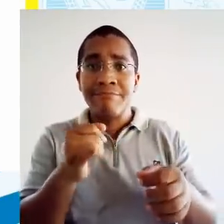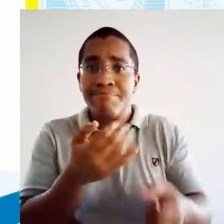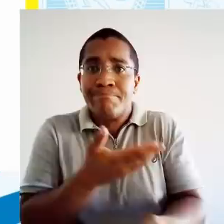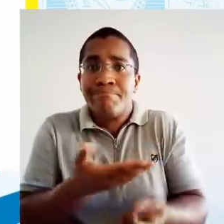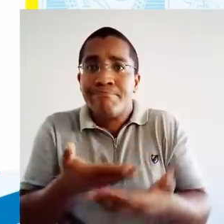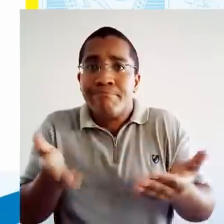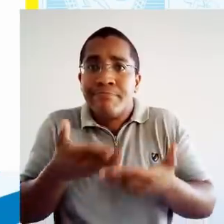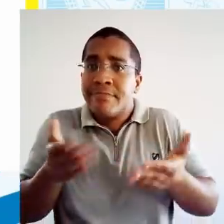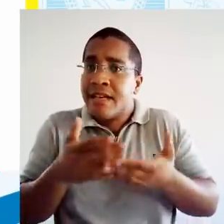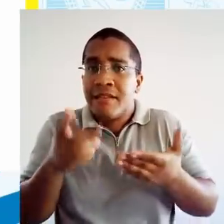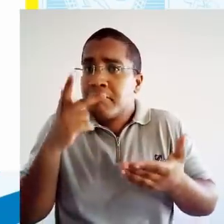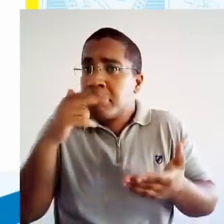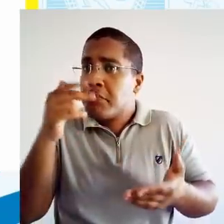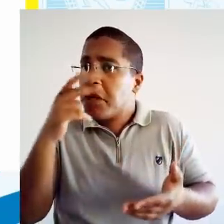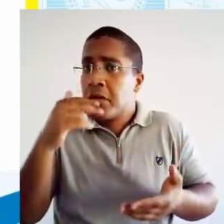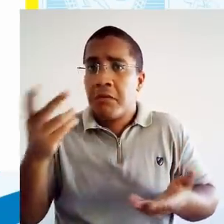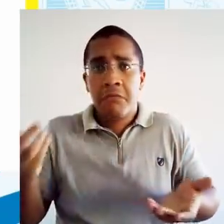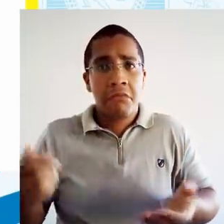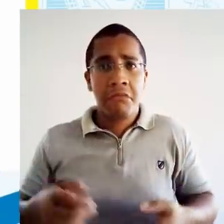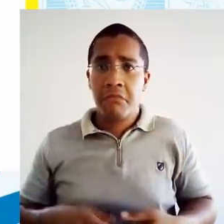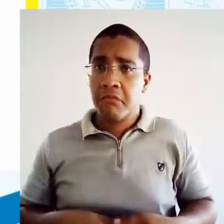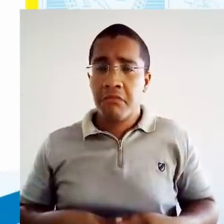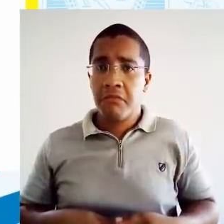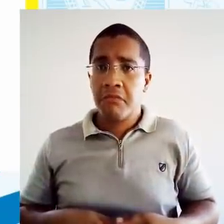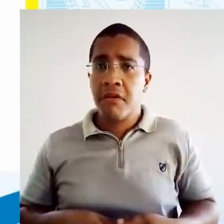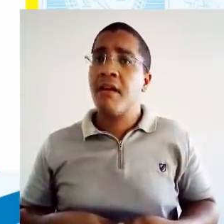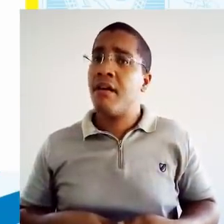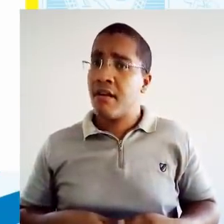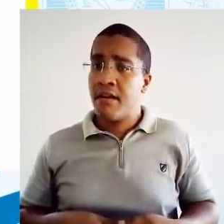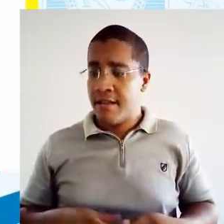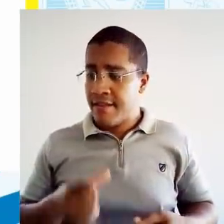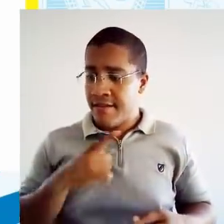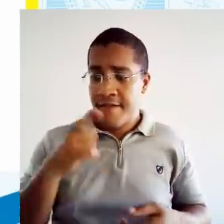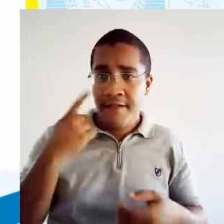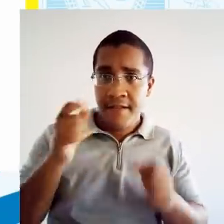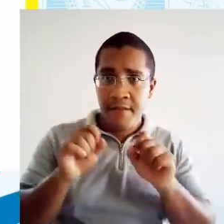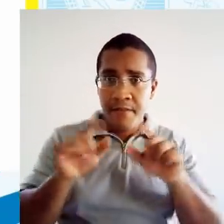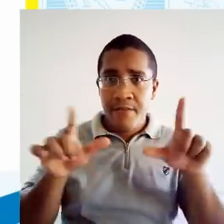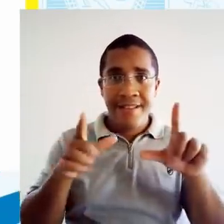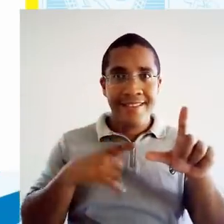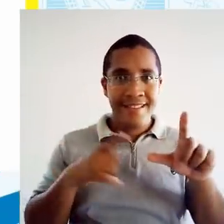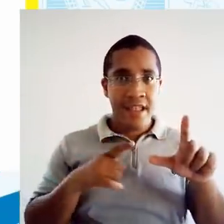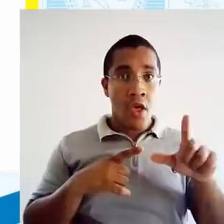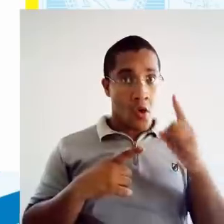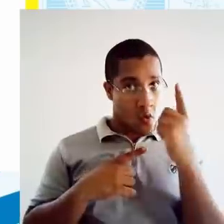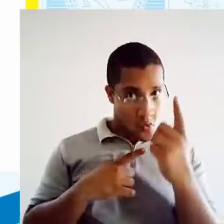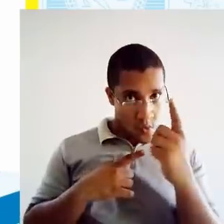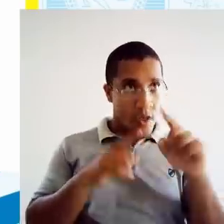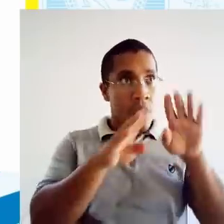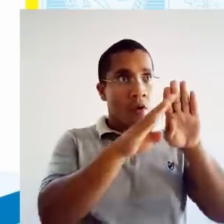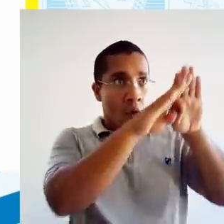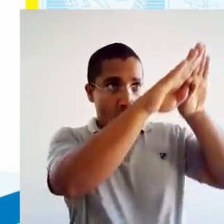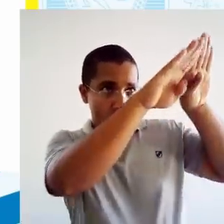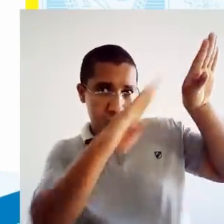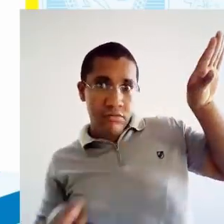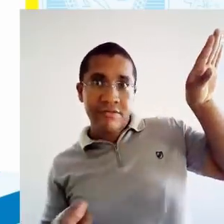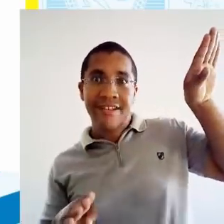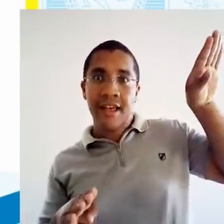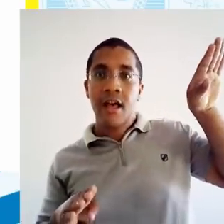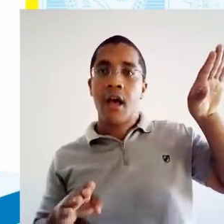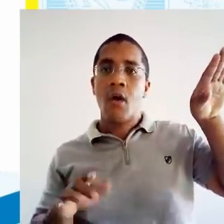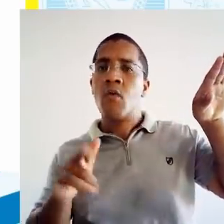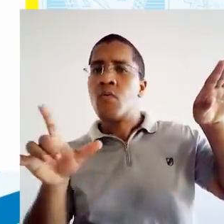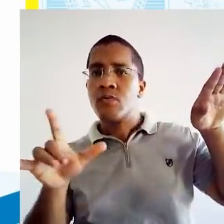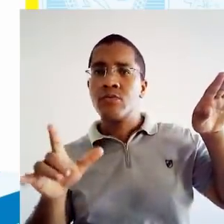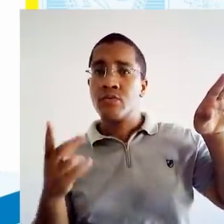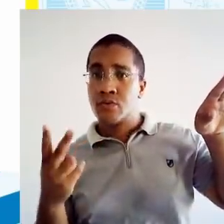energia sempre será o mesmo. Como vocês estão vendo aí, eu tenho o plano 1 e o plano 2, que são dois tipos